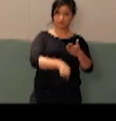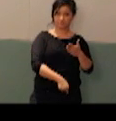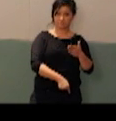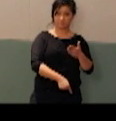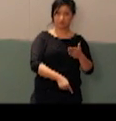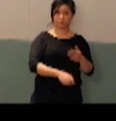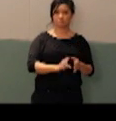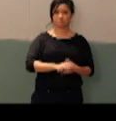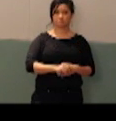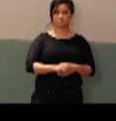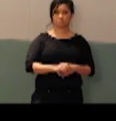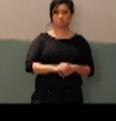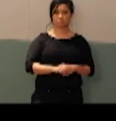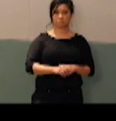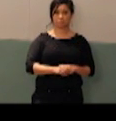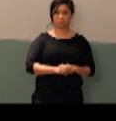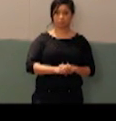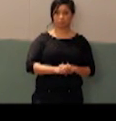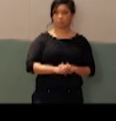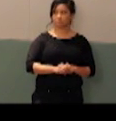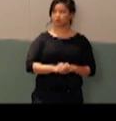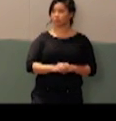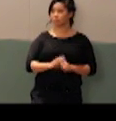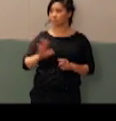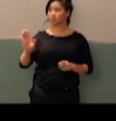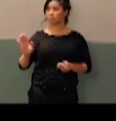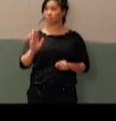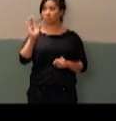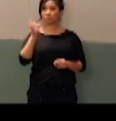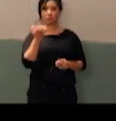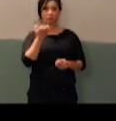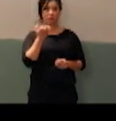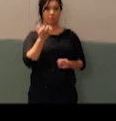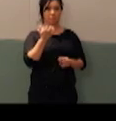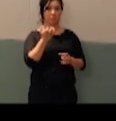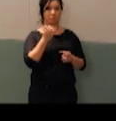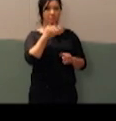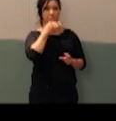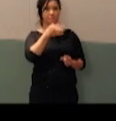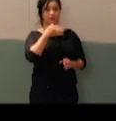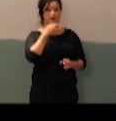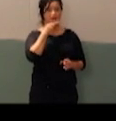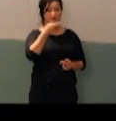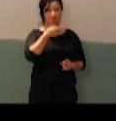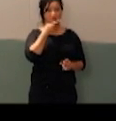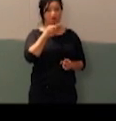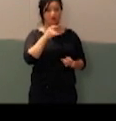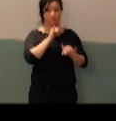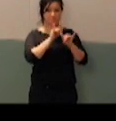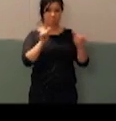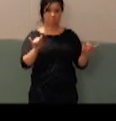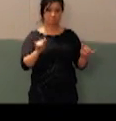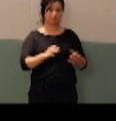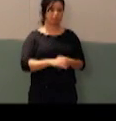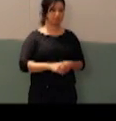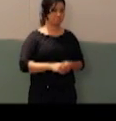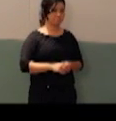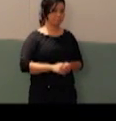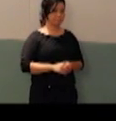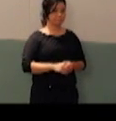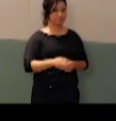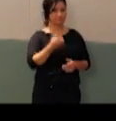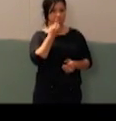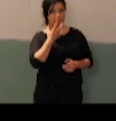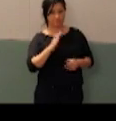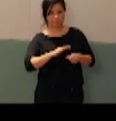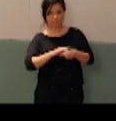levantar uma questão de ordem? O doutor Dalmo vai aqui fazer um comentário. Boa noite a todos,